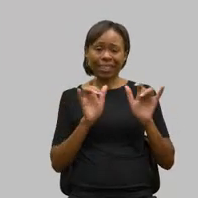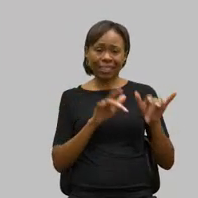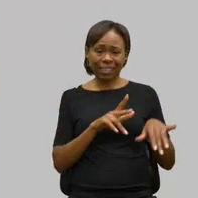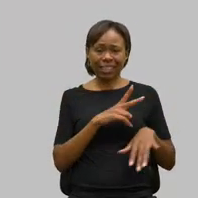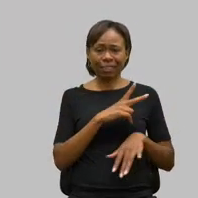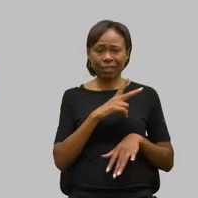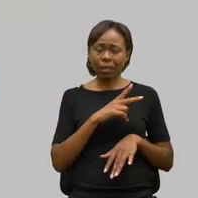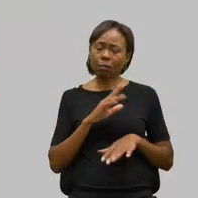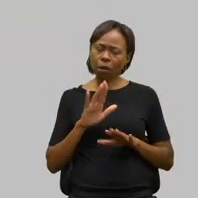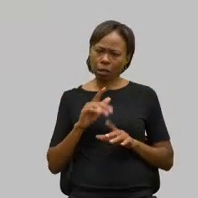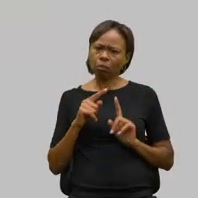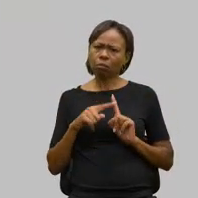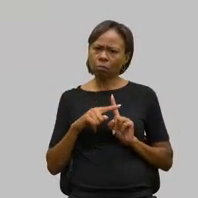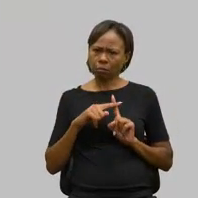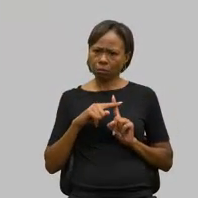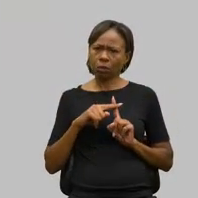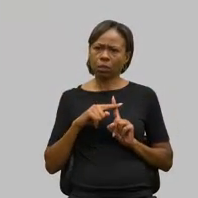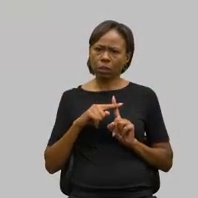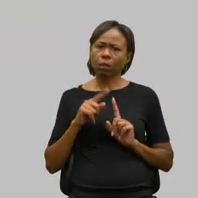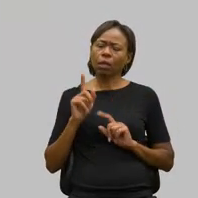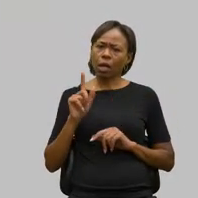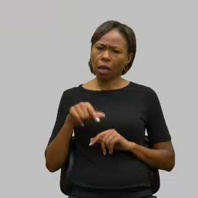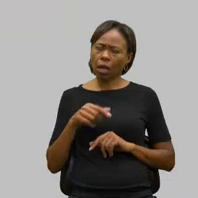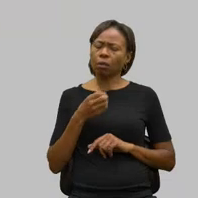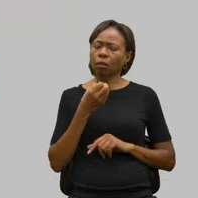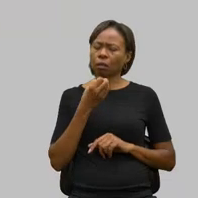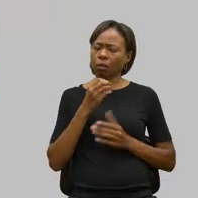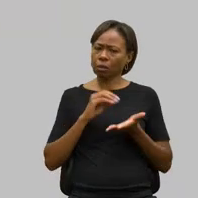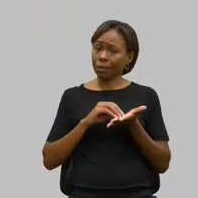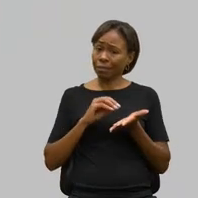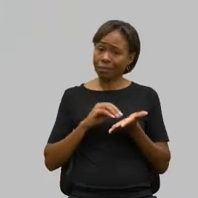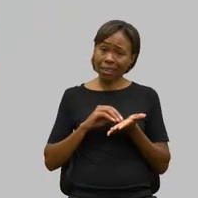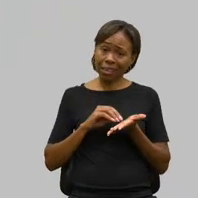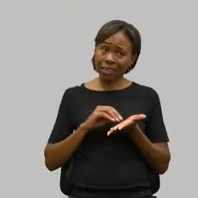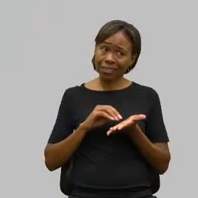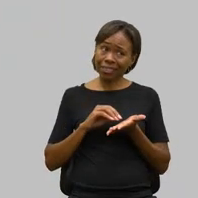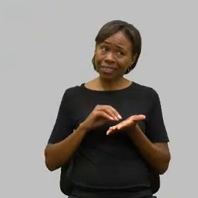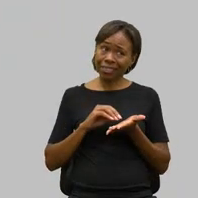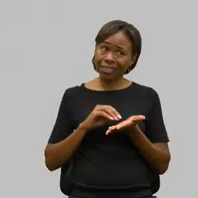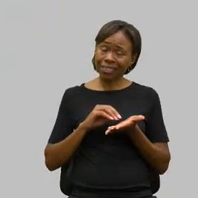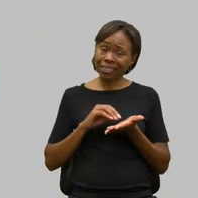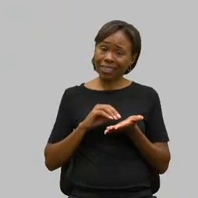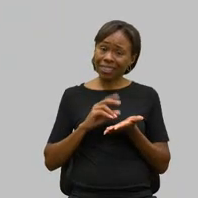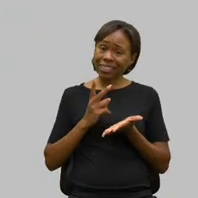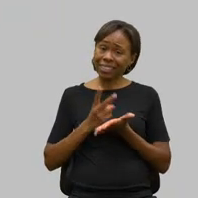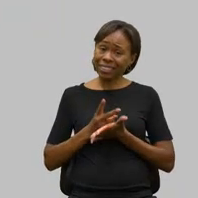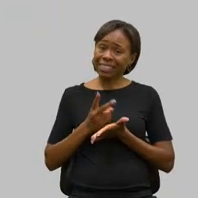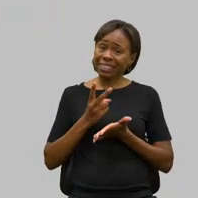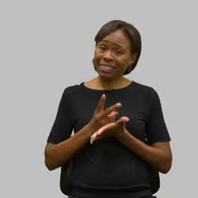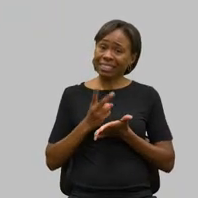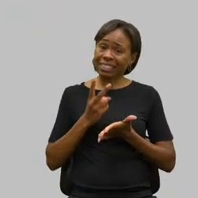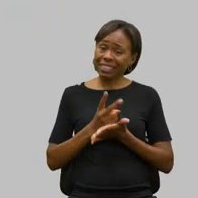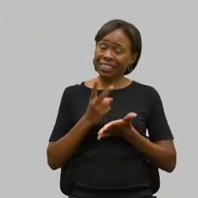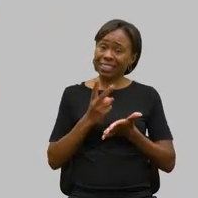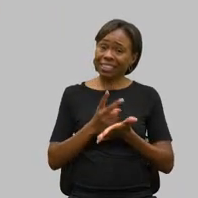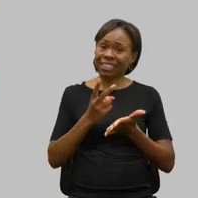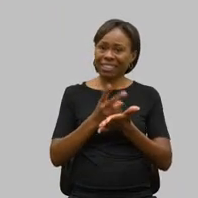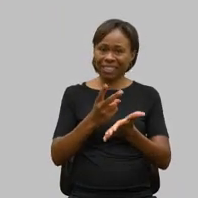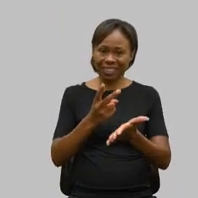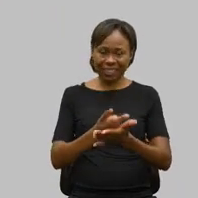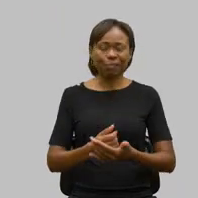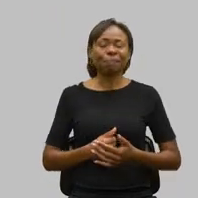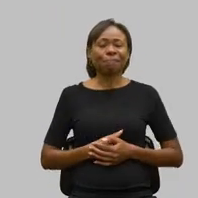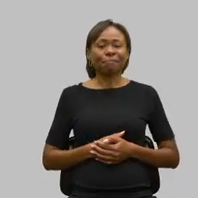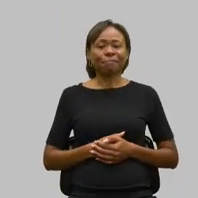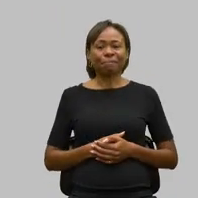positivo. Então, essas demandas, com certeza, não vão acabar nunca, com certeza, só aumentando. E eu gostaria, secretário,